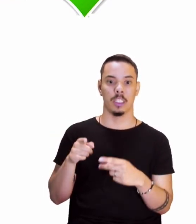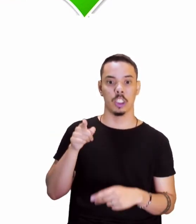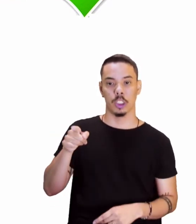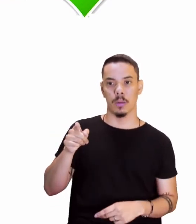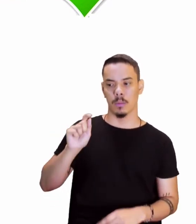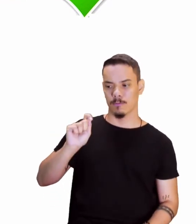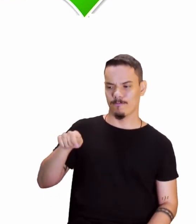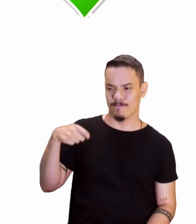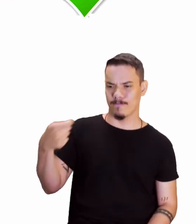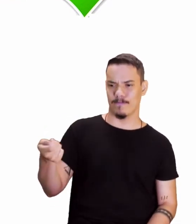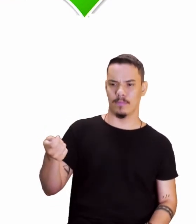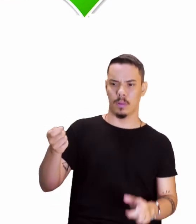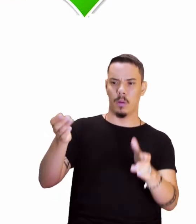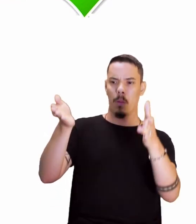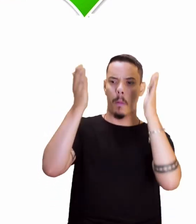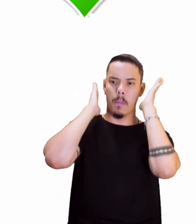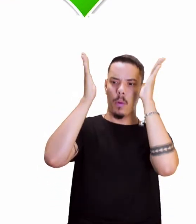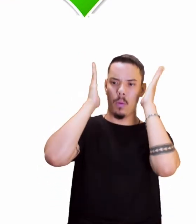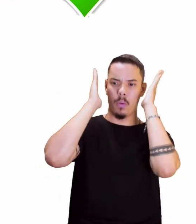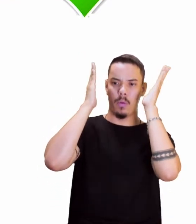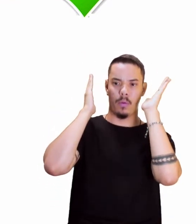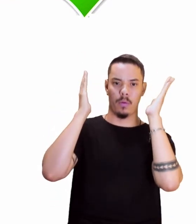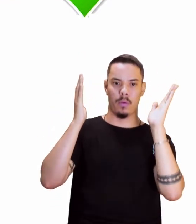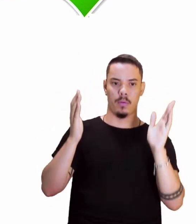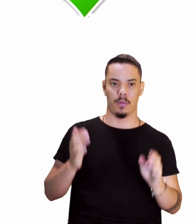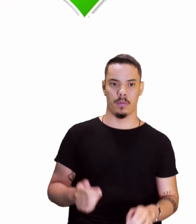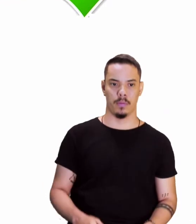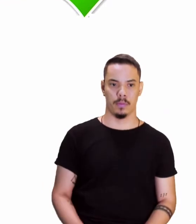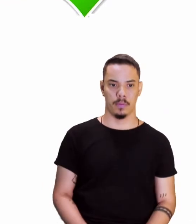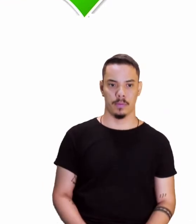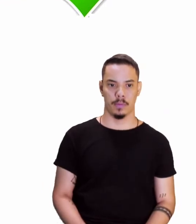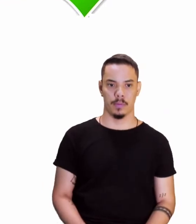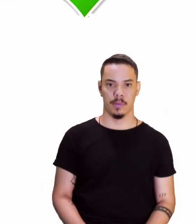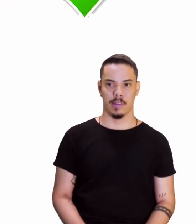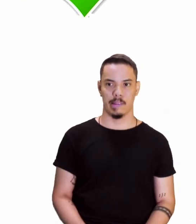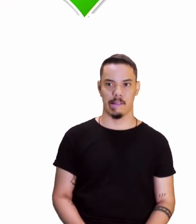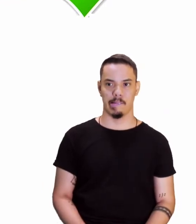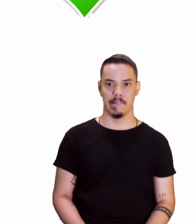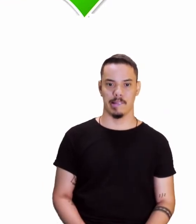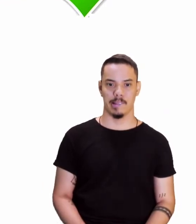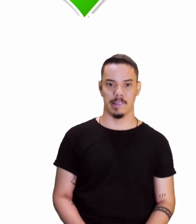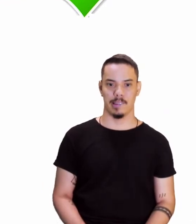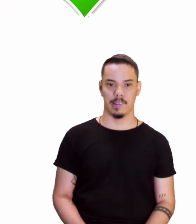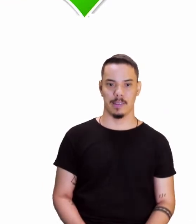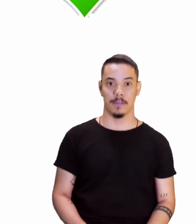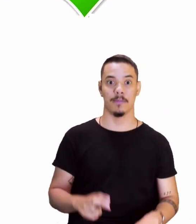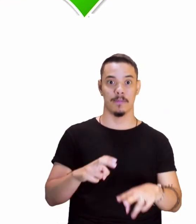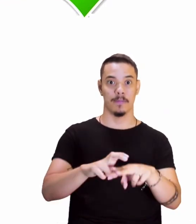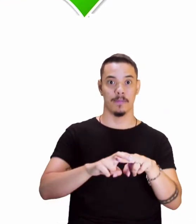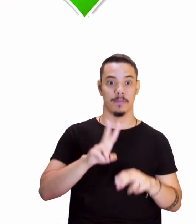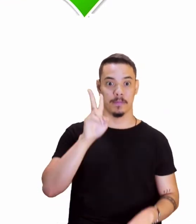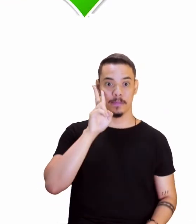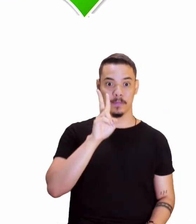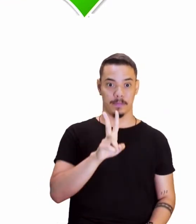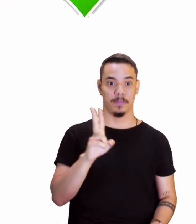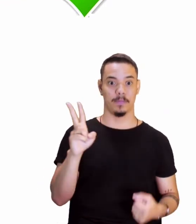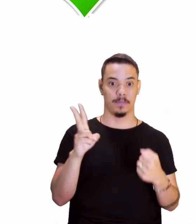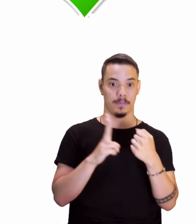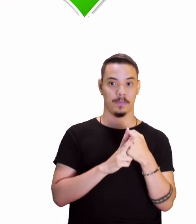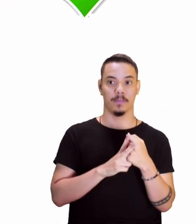burro. Presta atenção. Tá bom? Olha aí. Então, você vê que aqui vai ser verbo